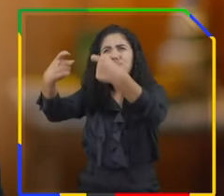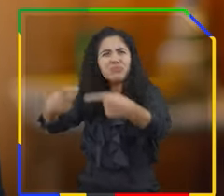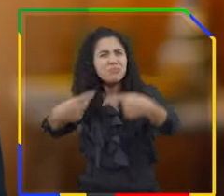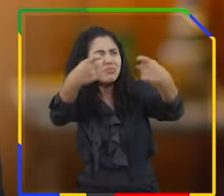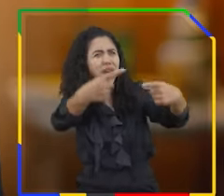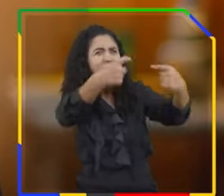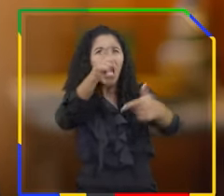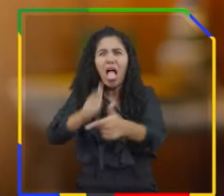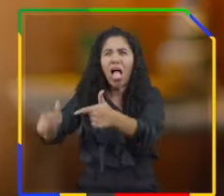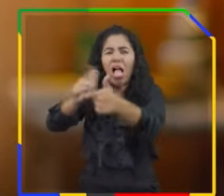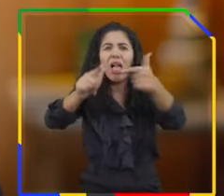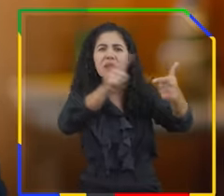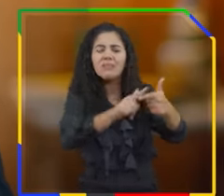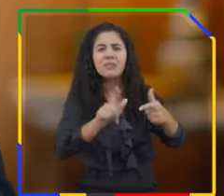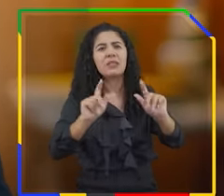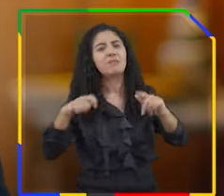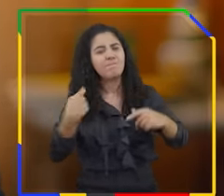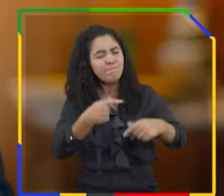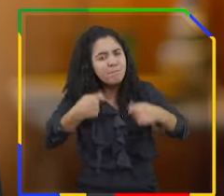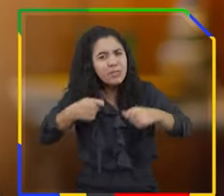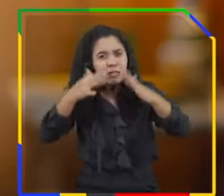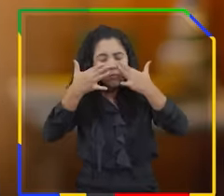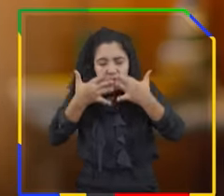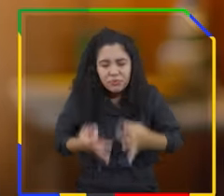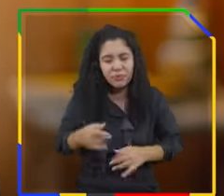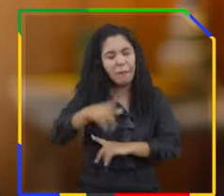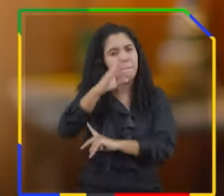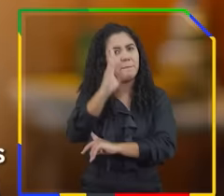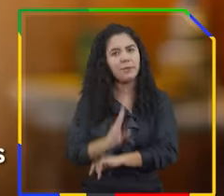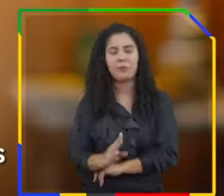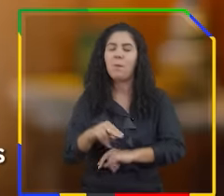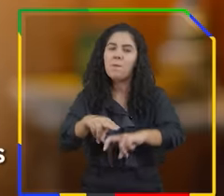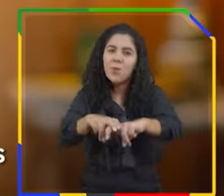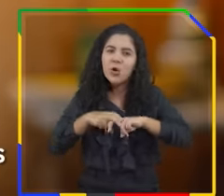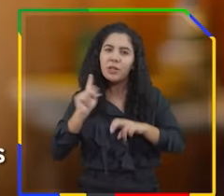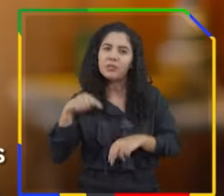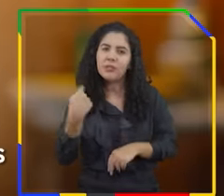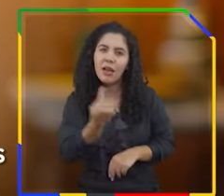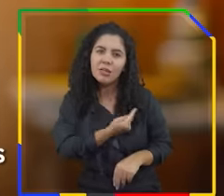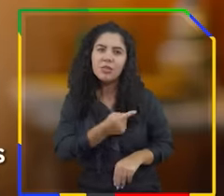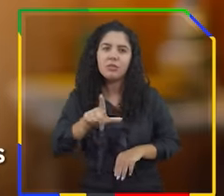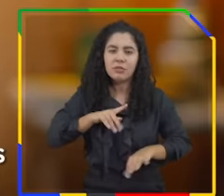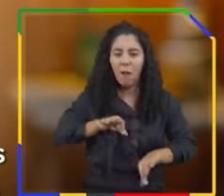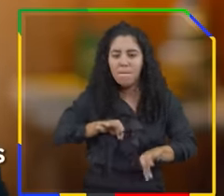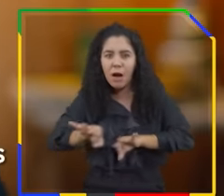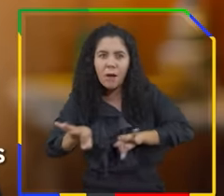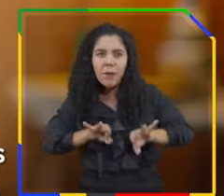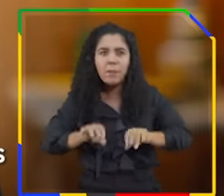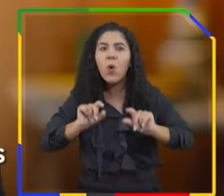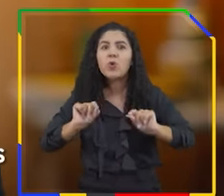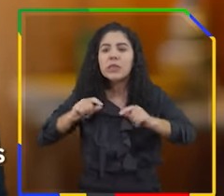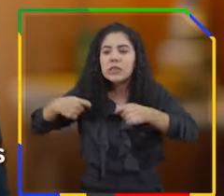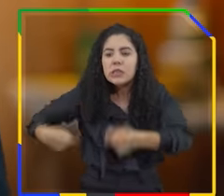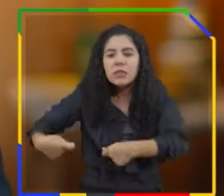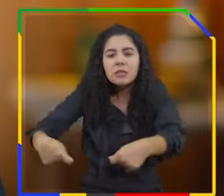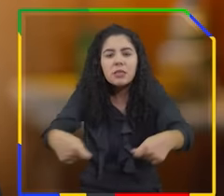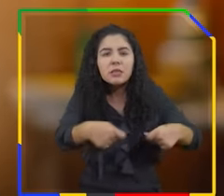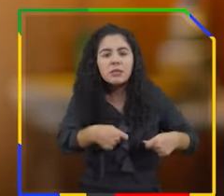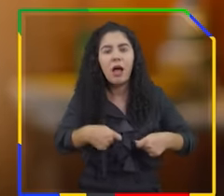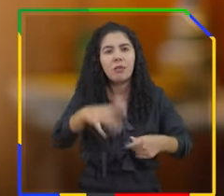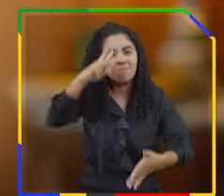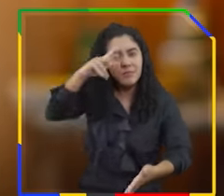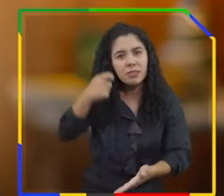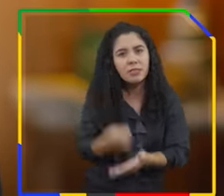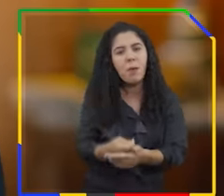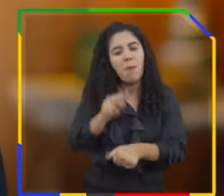comerciais, precisamos cuidar ainda mais da nossa casa. É por isso que estamos adotando as medidas necessárias para